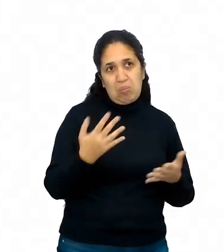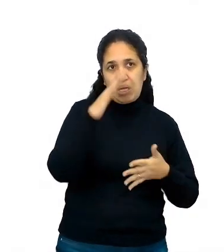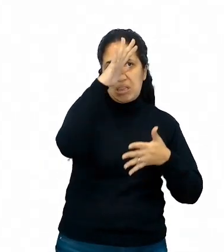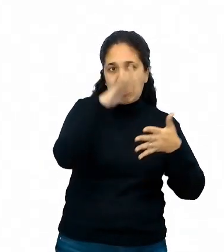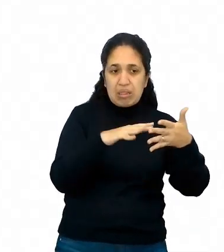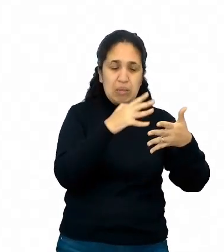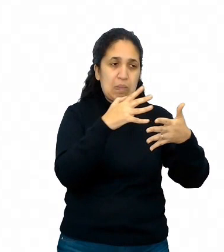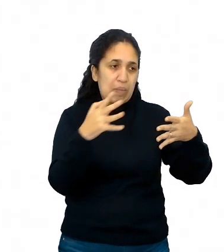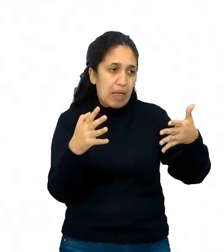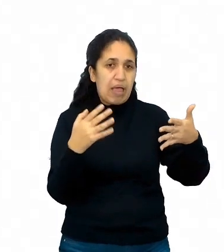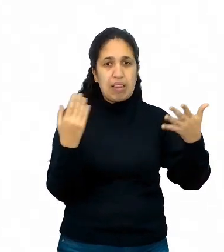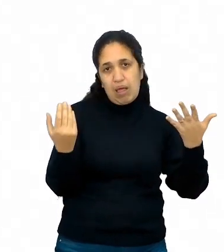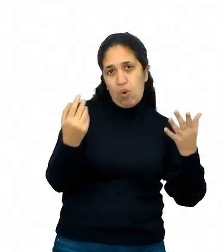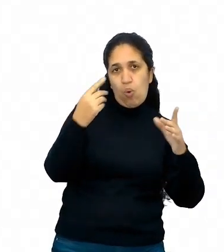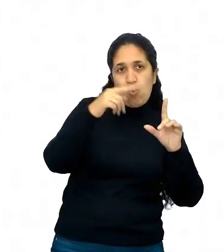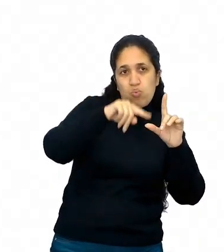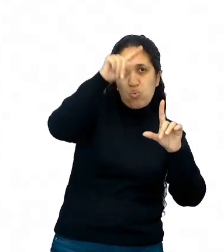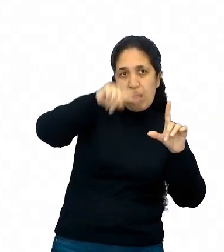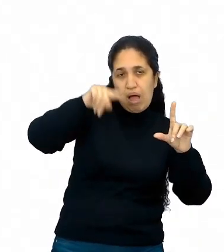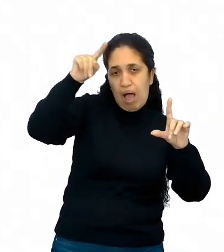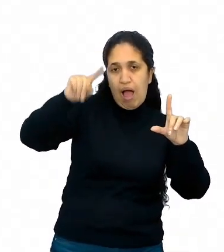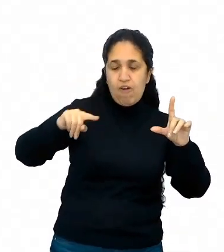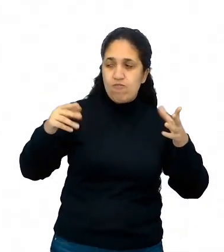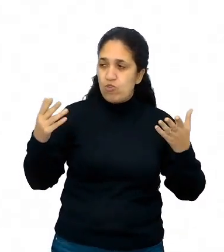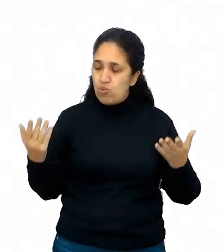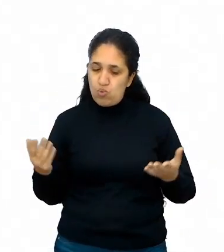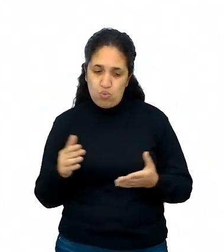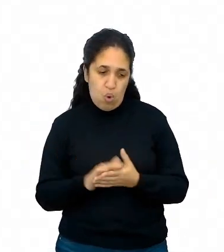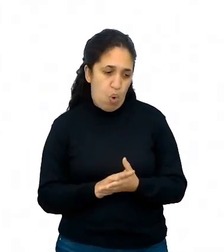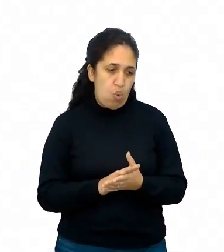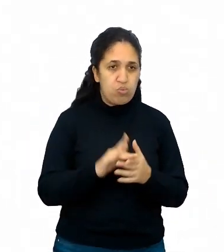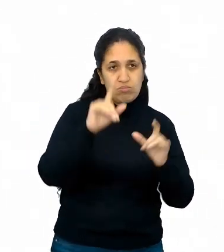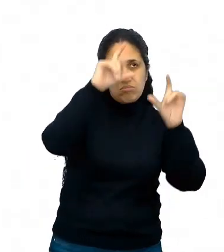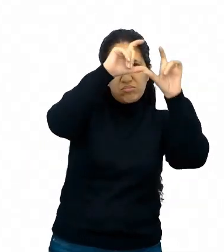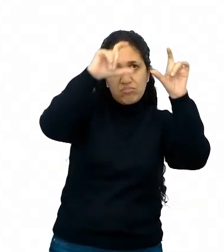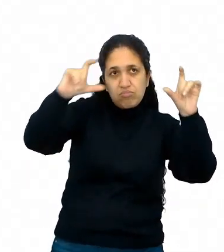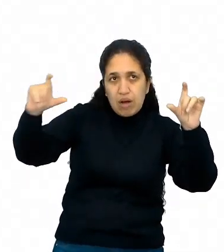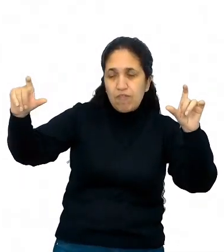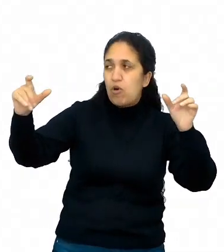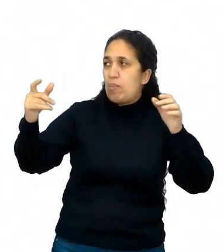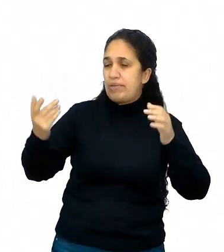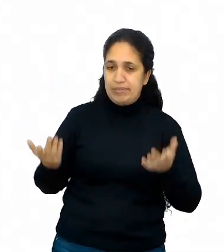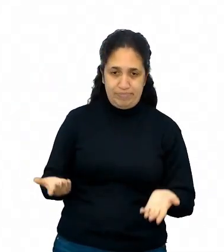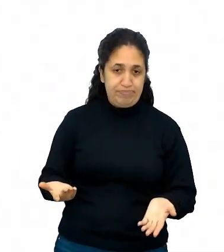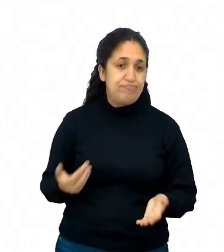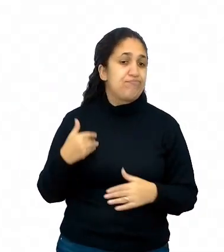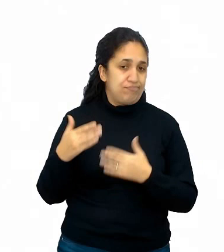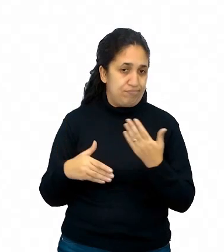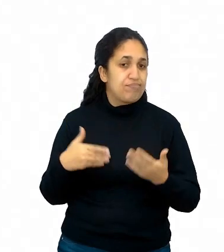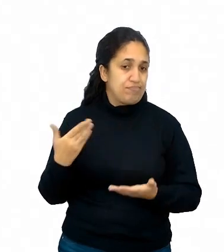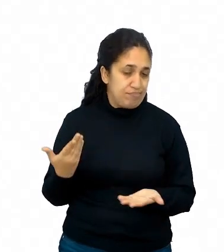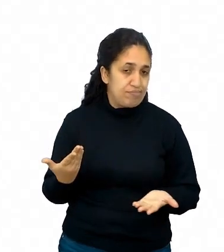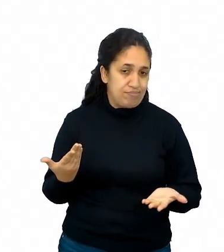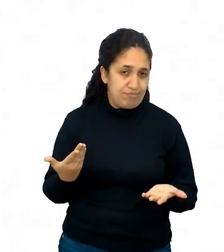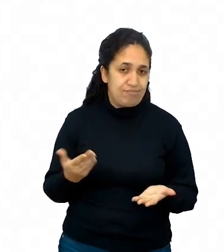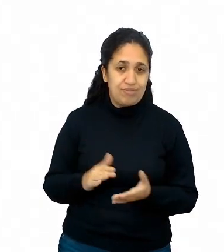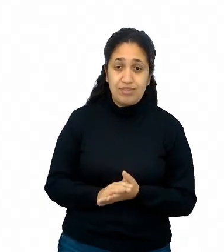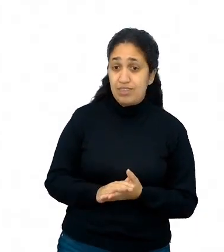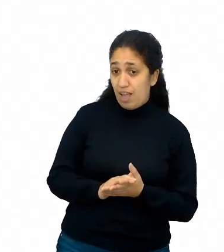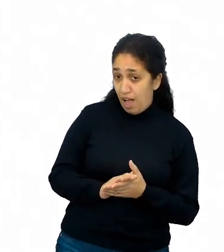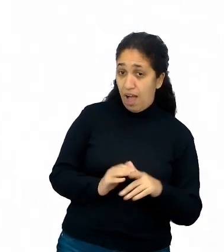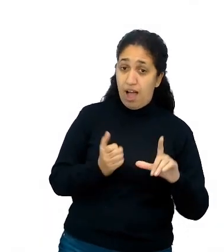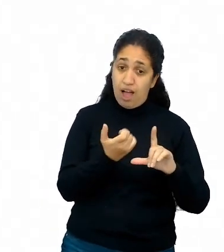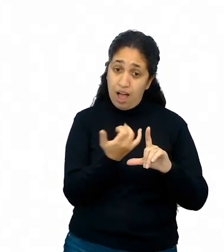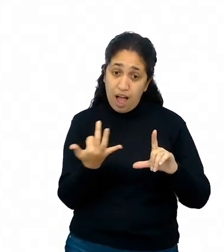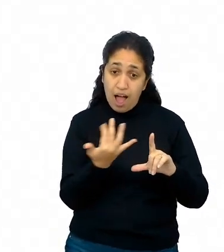tabela, ou eu vou usar um gráfico, ou eu vou usar uma fórmula. E assim, a álgebra, ela se